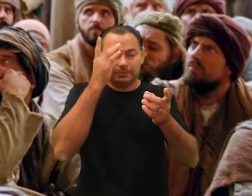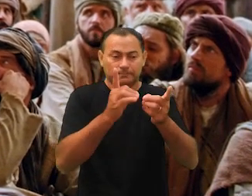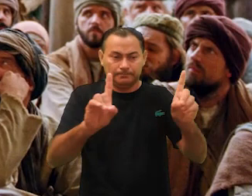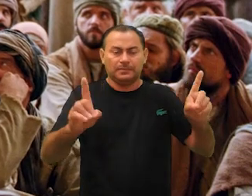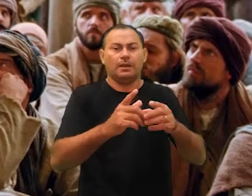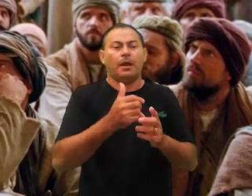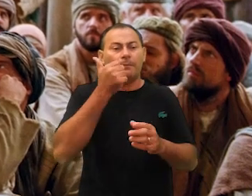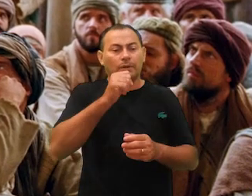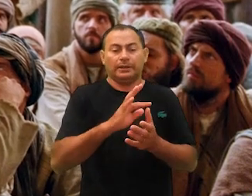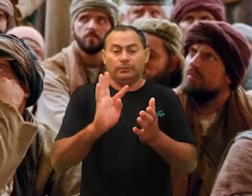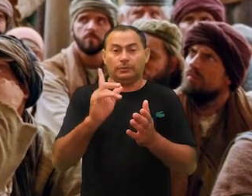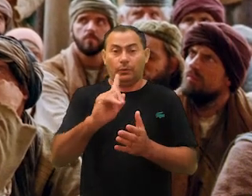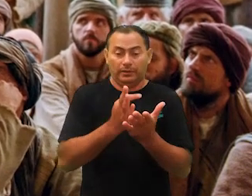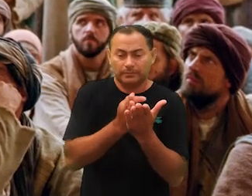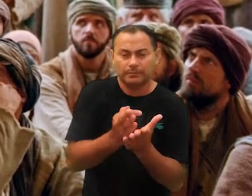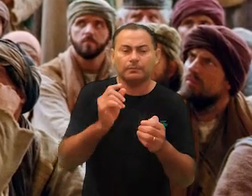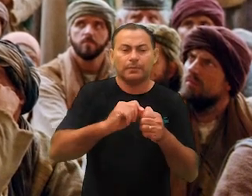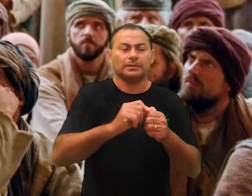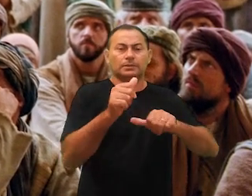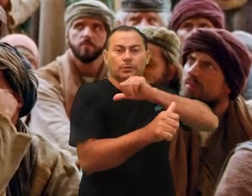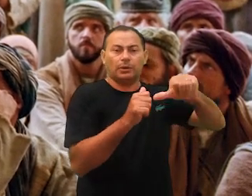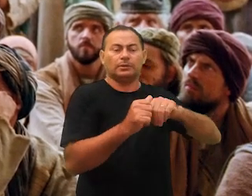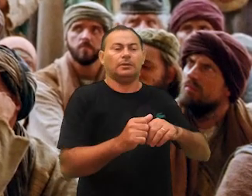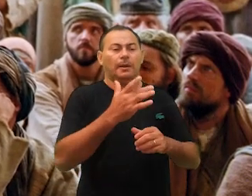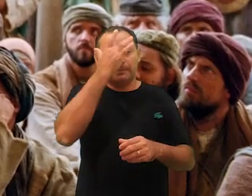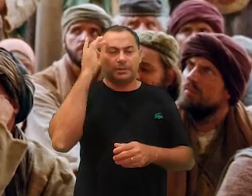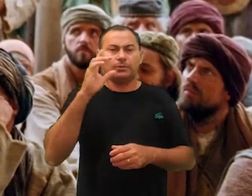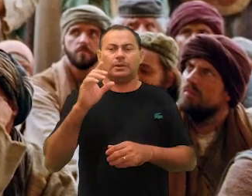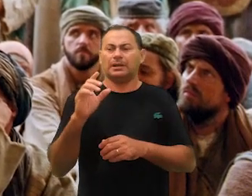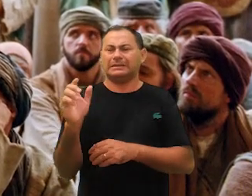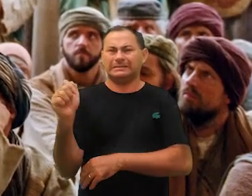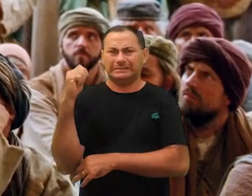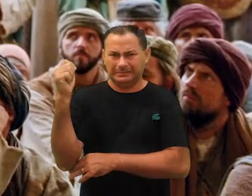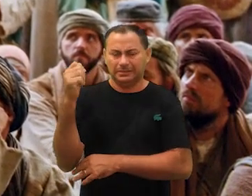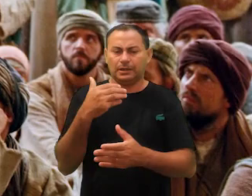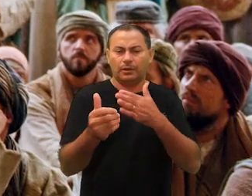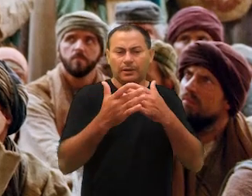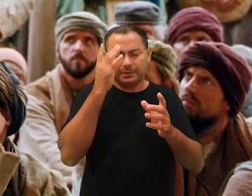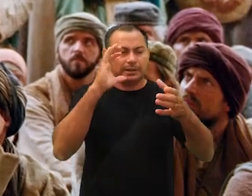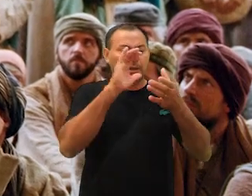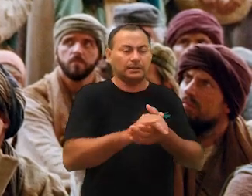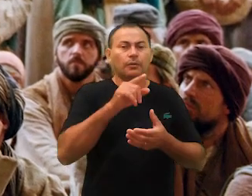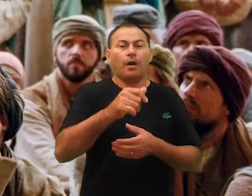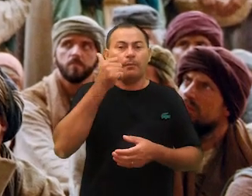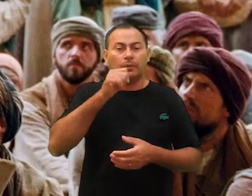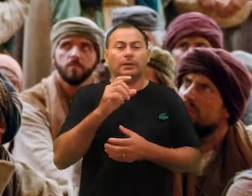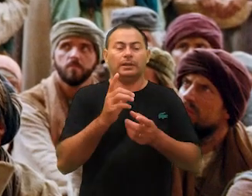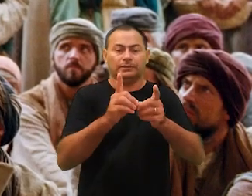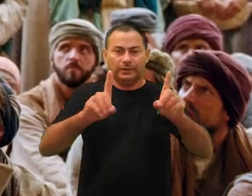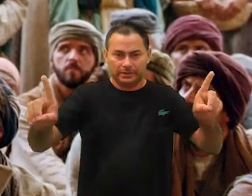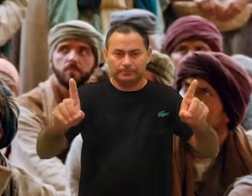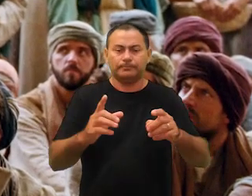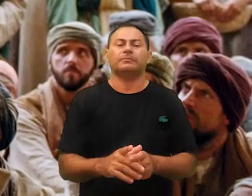mulher, exceto quando a mulher for infiel, faz com que ela se torne uma adúltera, e qualquer um que se casar com uma